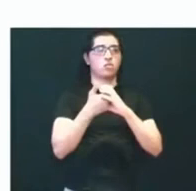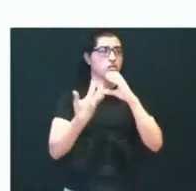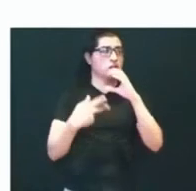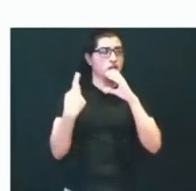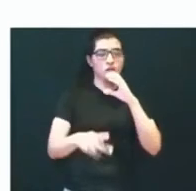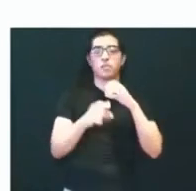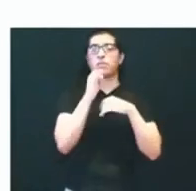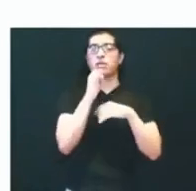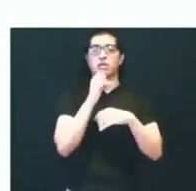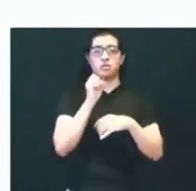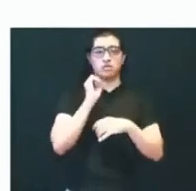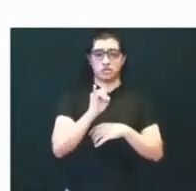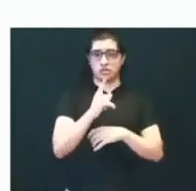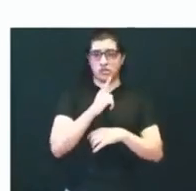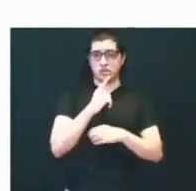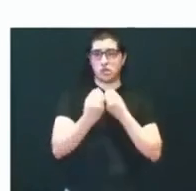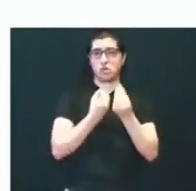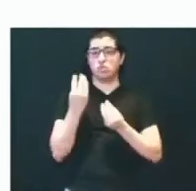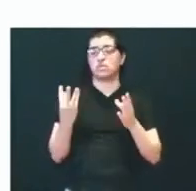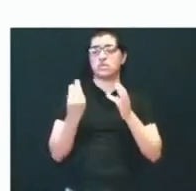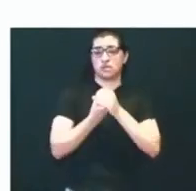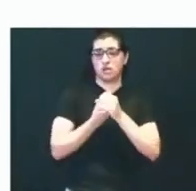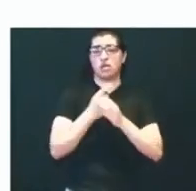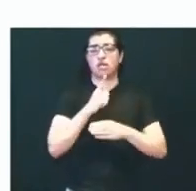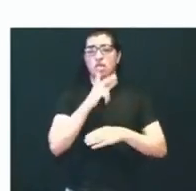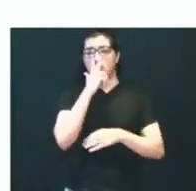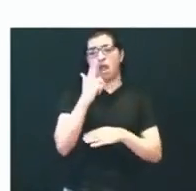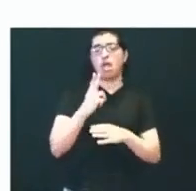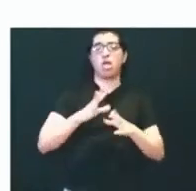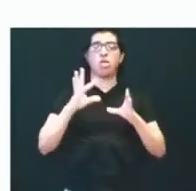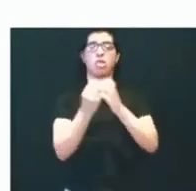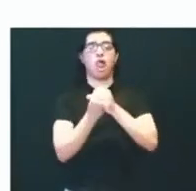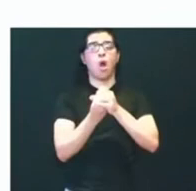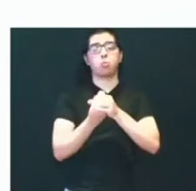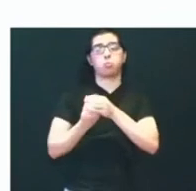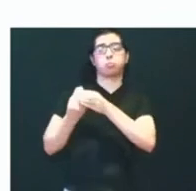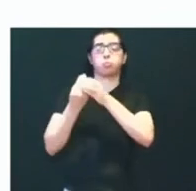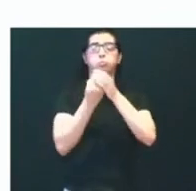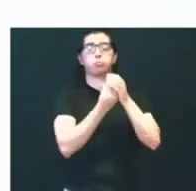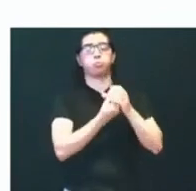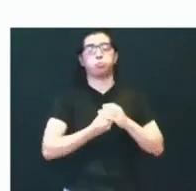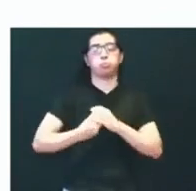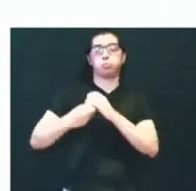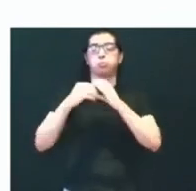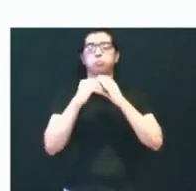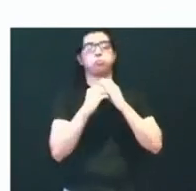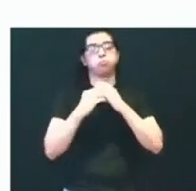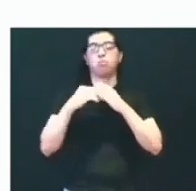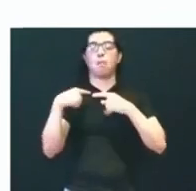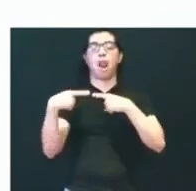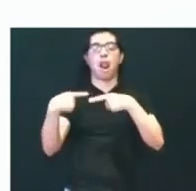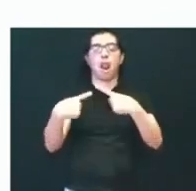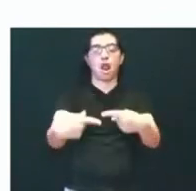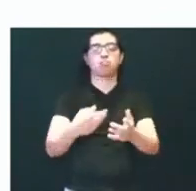leucemia? Olha, se você tem uma célula que está descontrolada, que não morre, que fica se